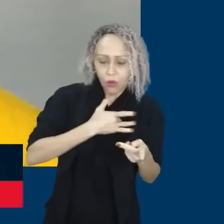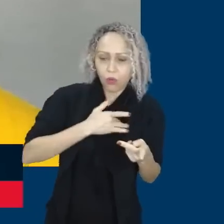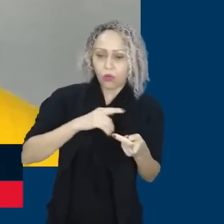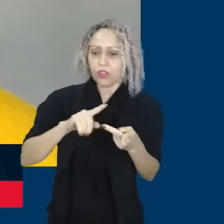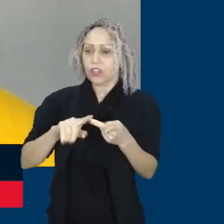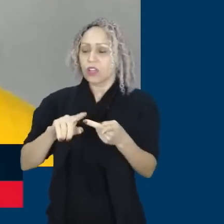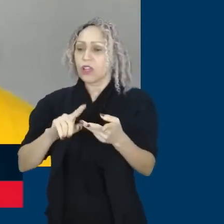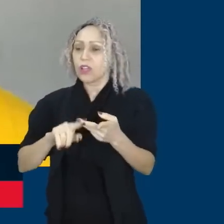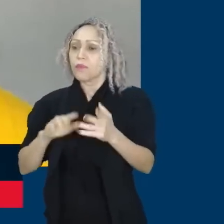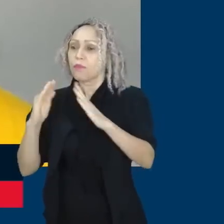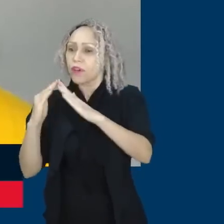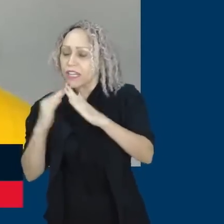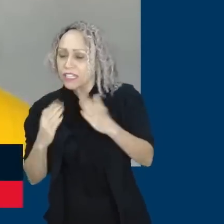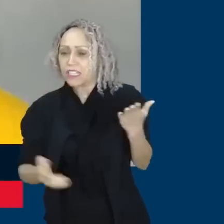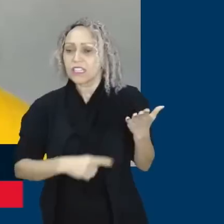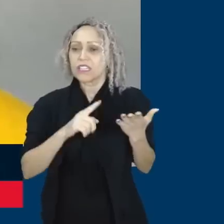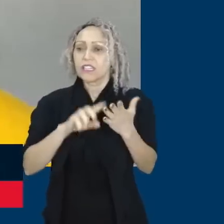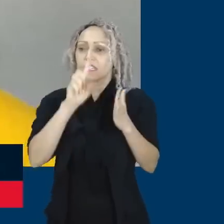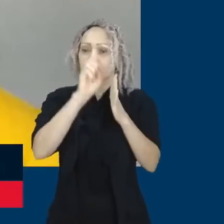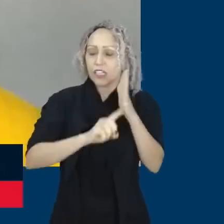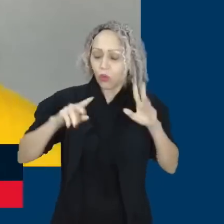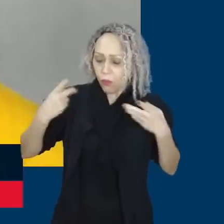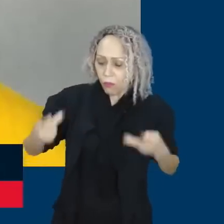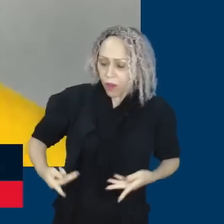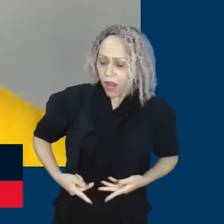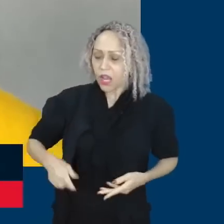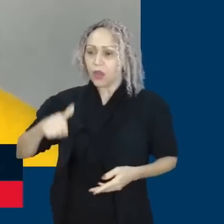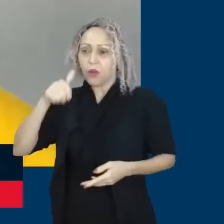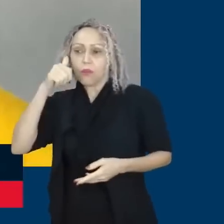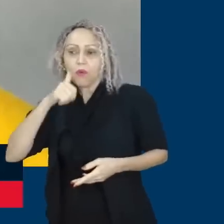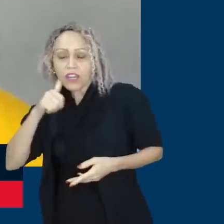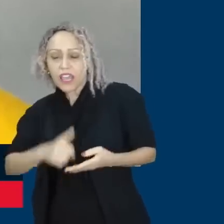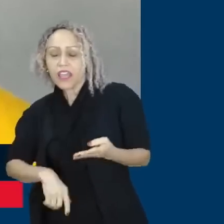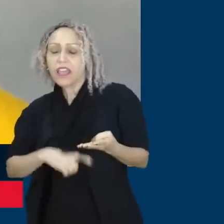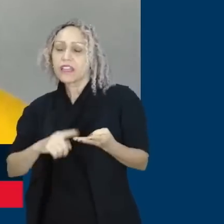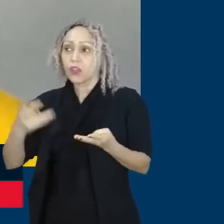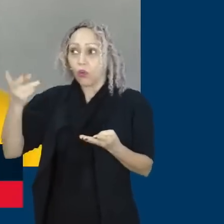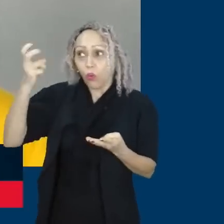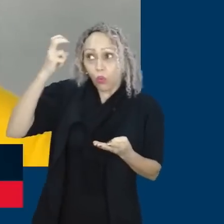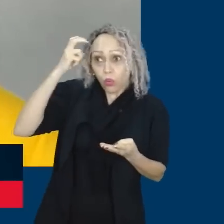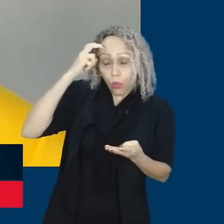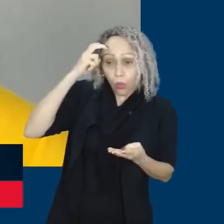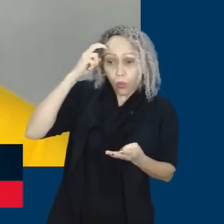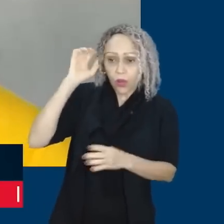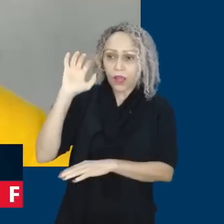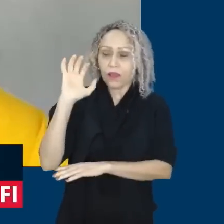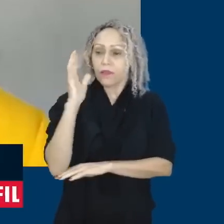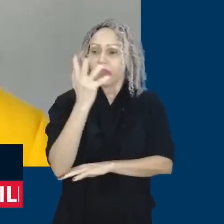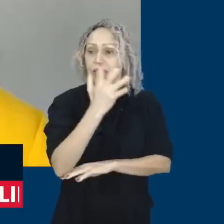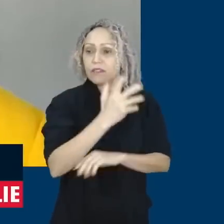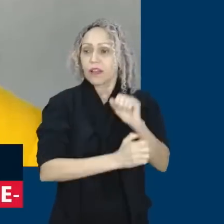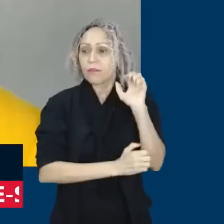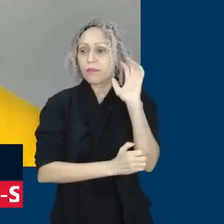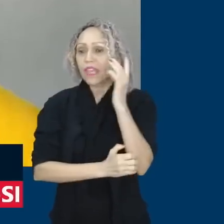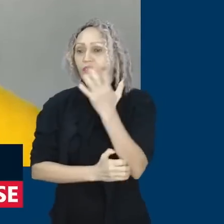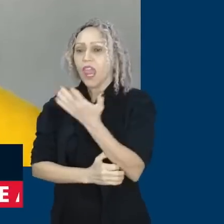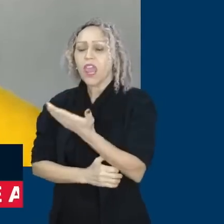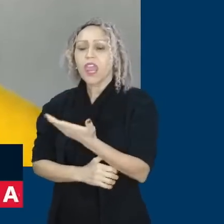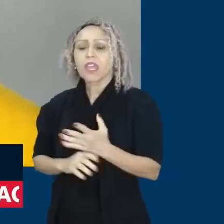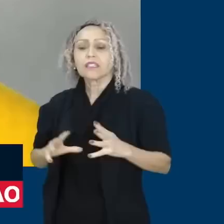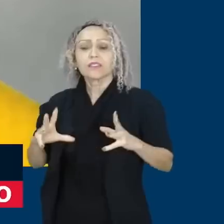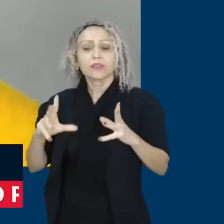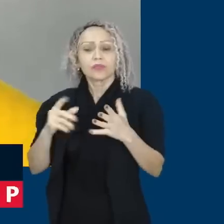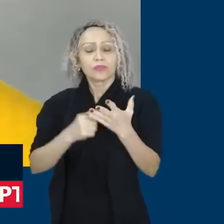humanos, mulheres, cultura, meio ambiente e, muito especial, trabalhar com o meu